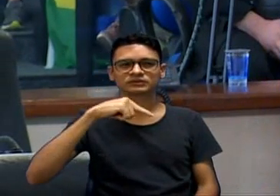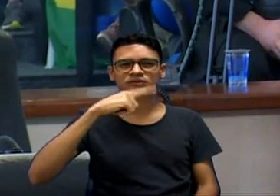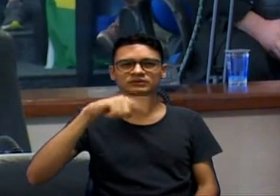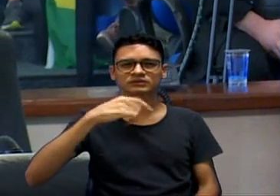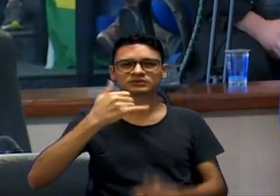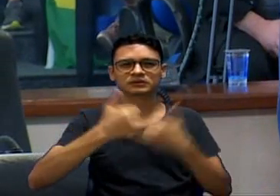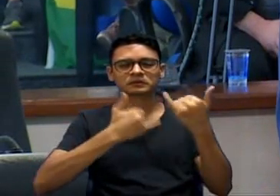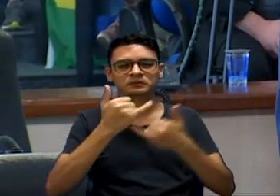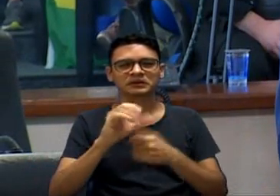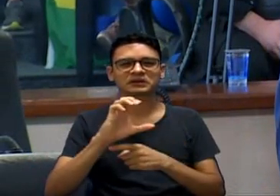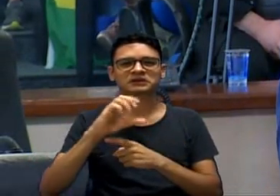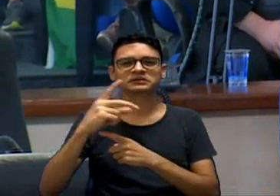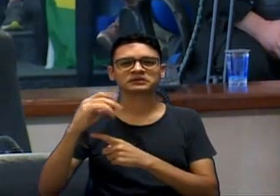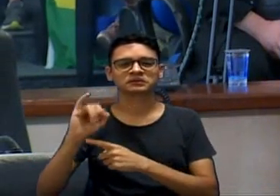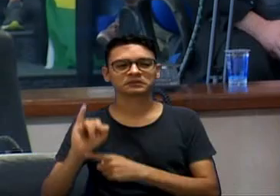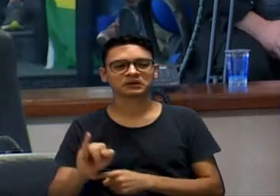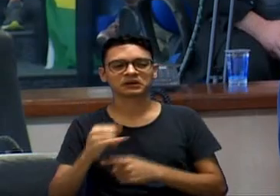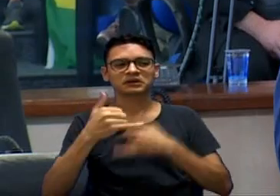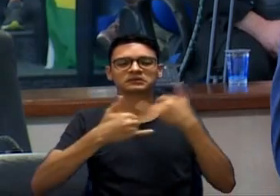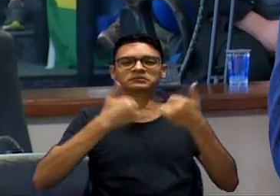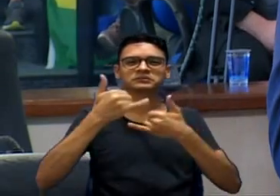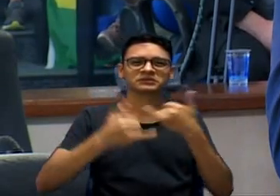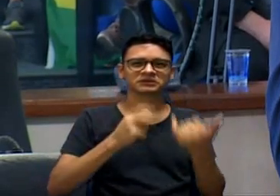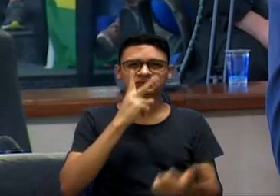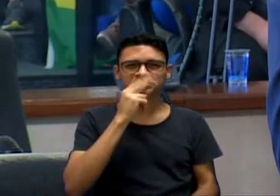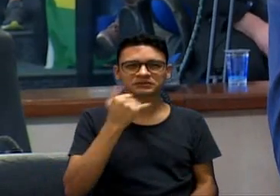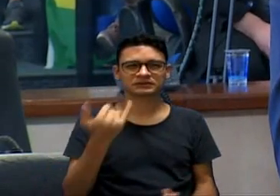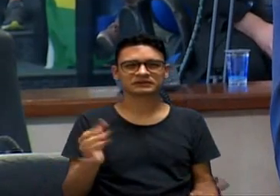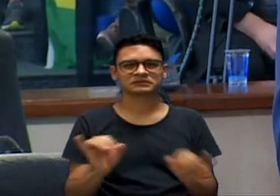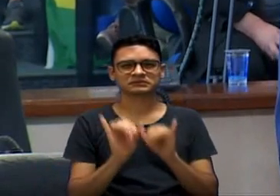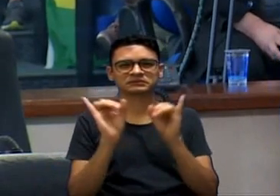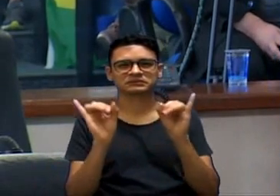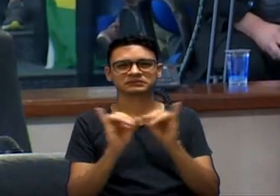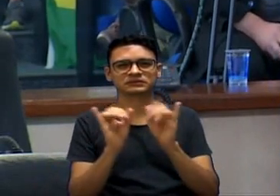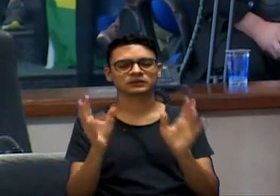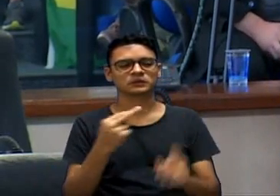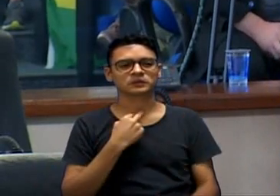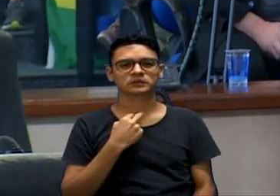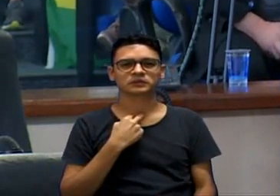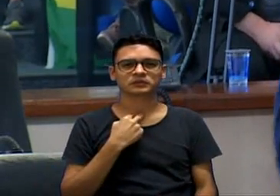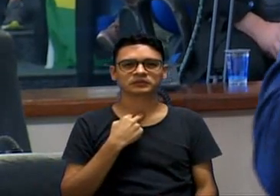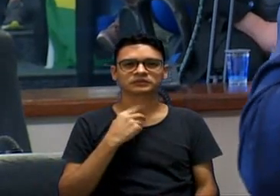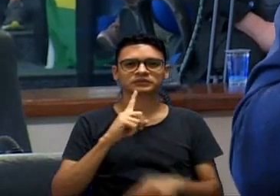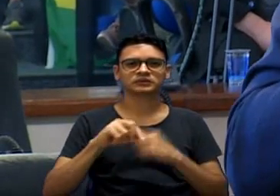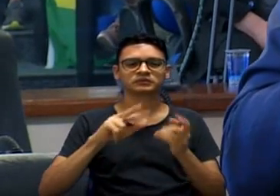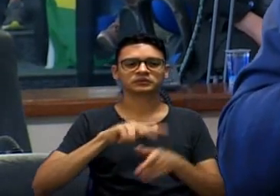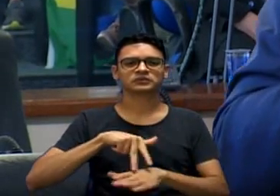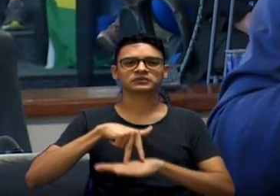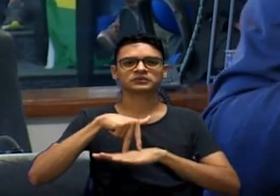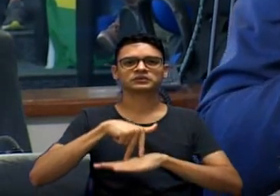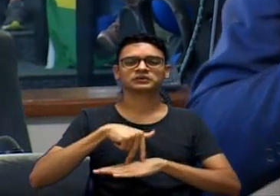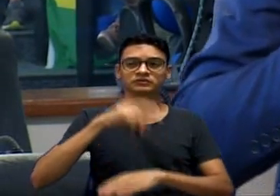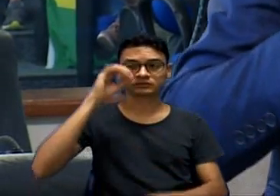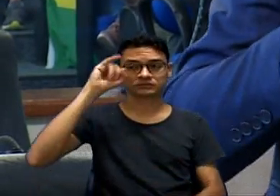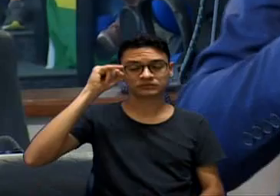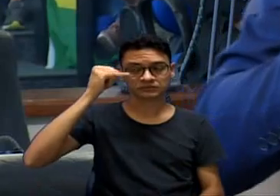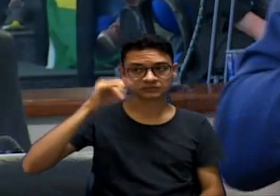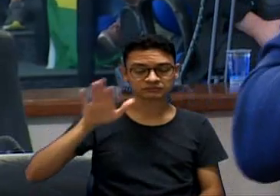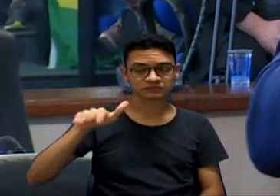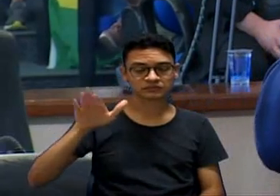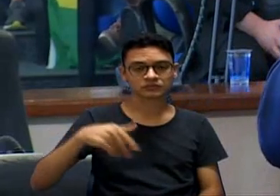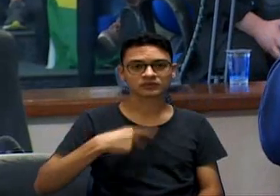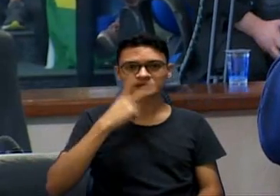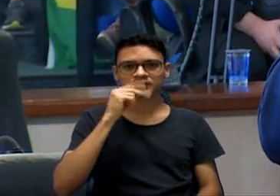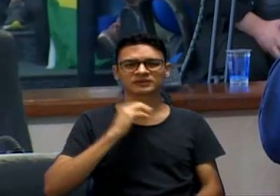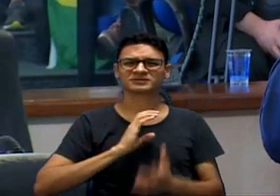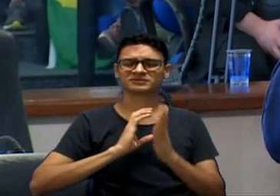aqui na Câmara Municipal de Sorocaba, não podemos ficar brincando com o CPI e fazer palco, vereador João Donizete, fazer palco